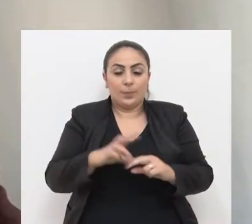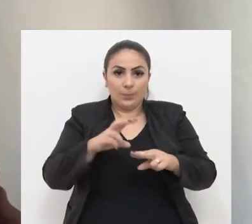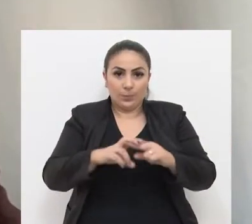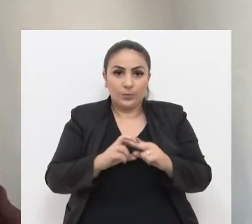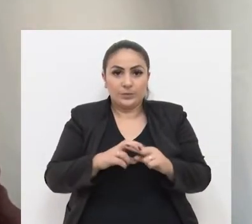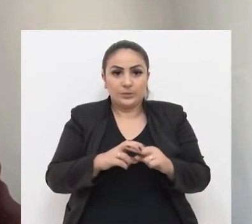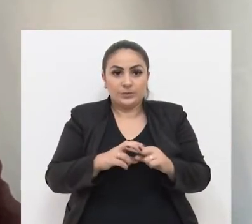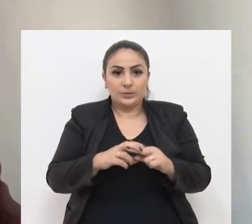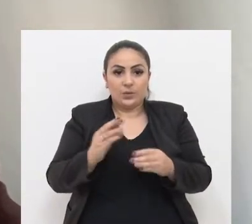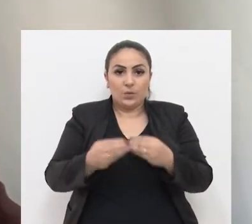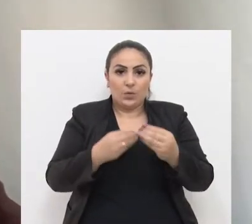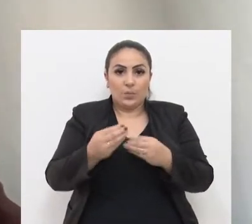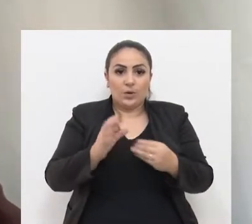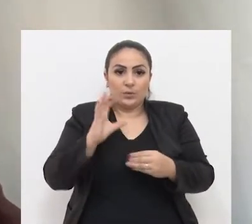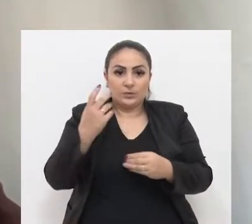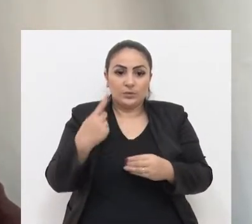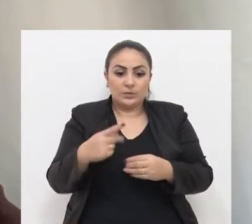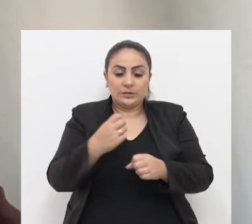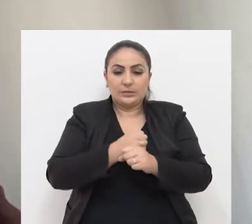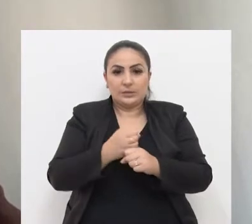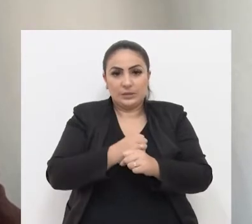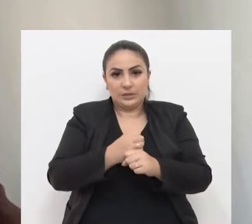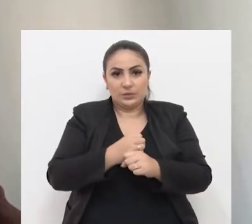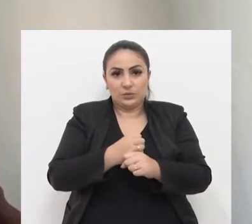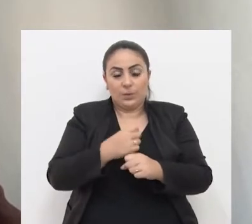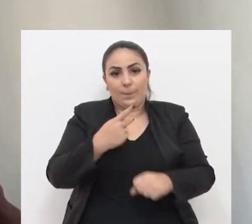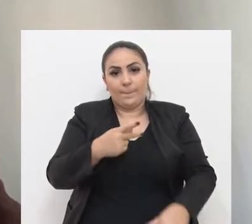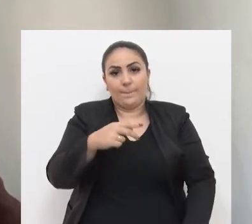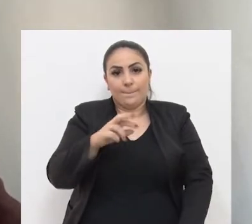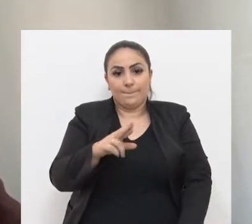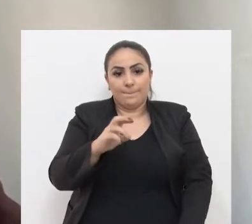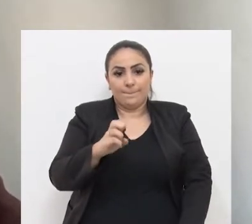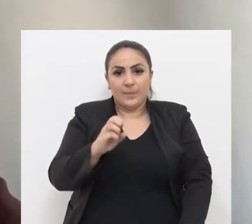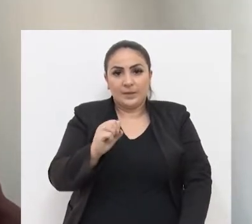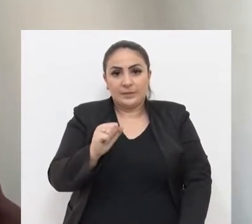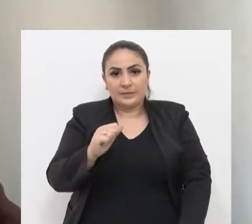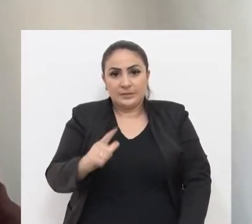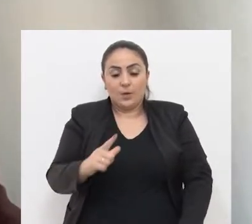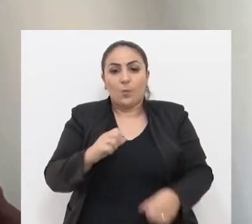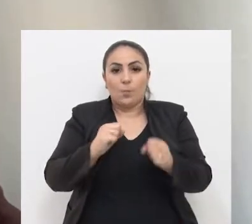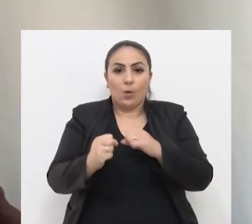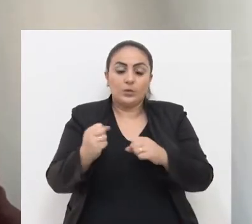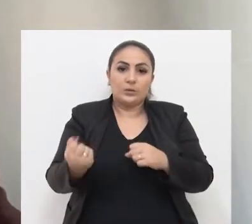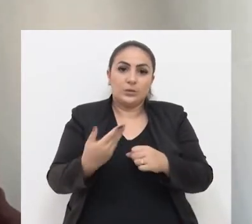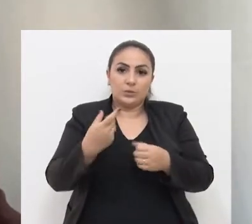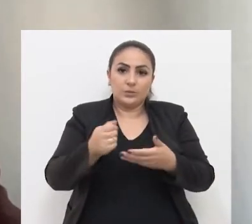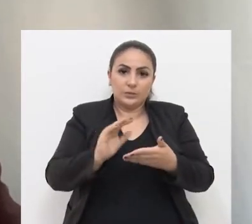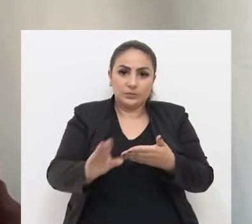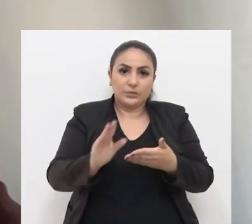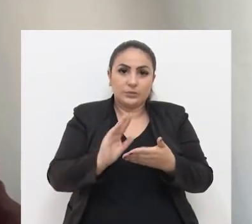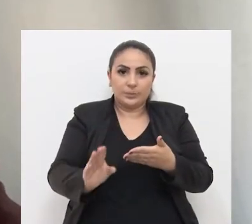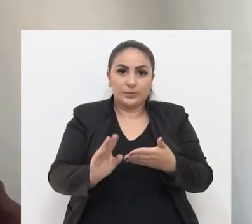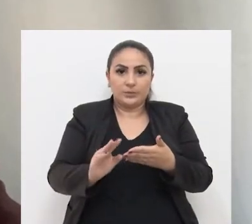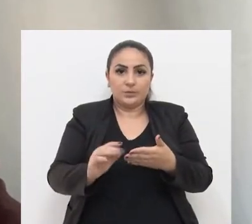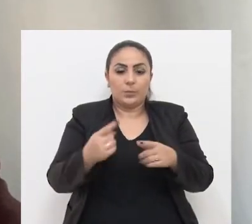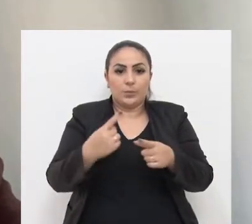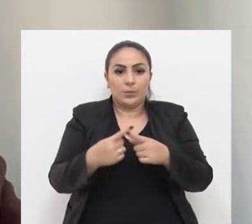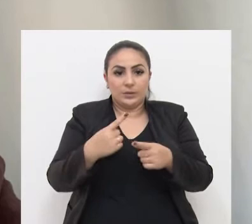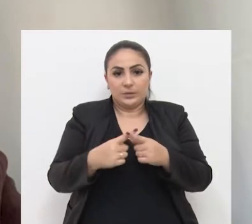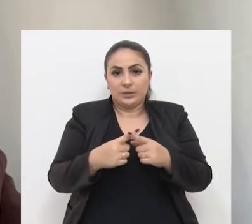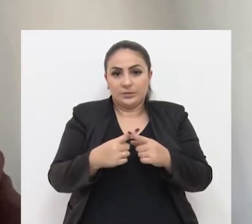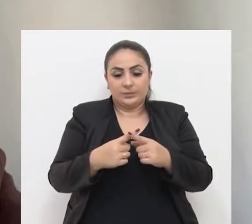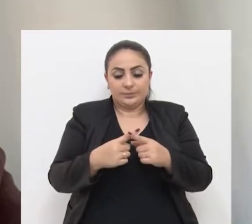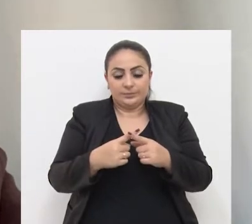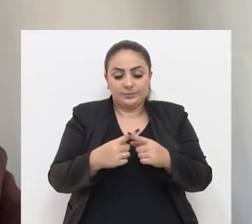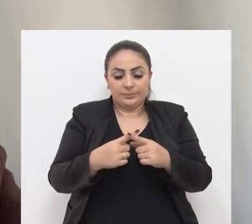esses recursos, como ocorreu esse ano com o recurso do pré-sal, podem gerar novos investimentos através